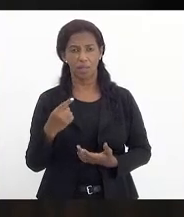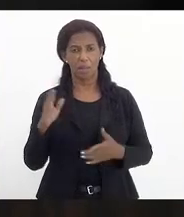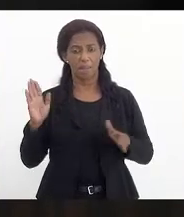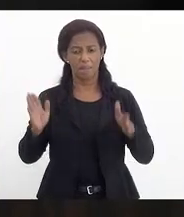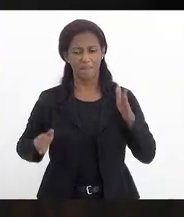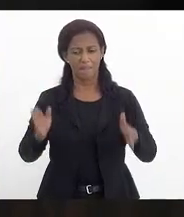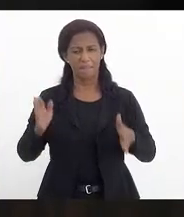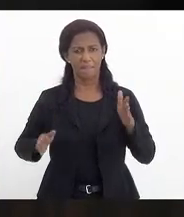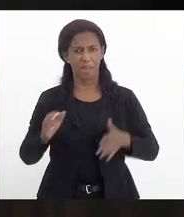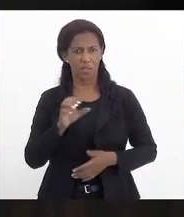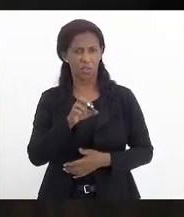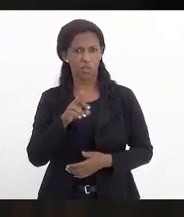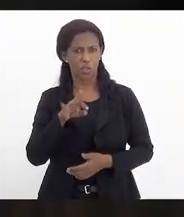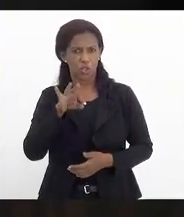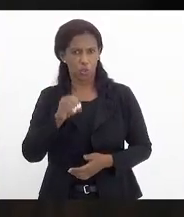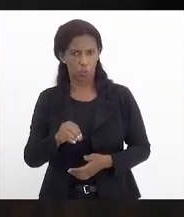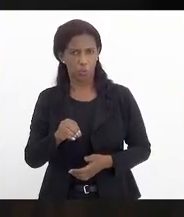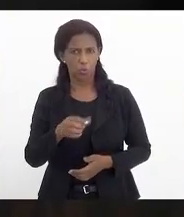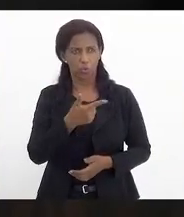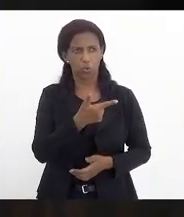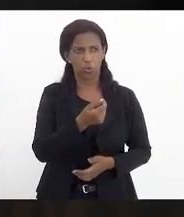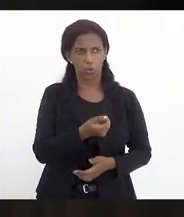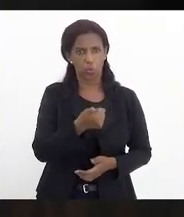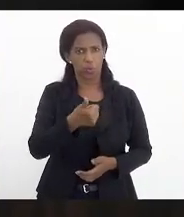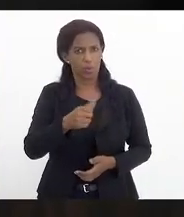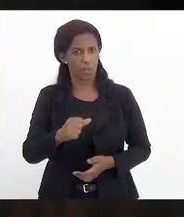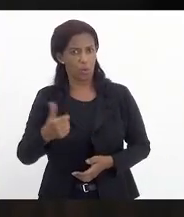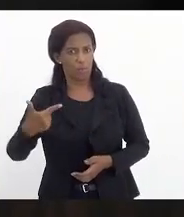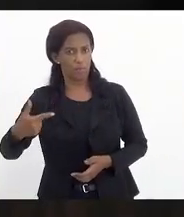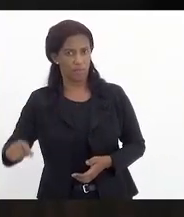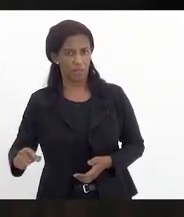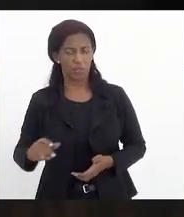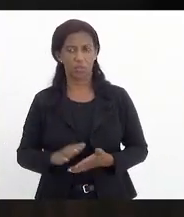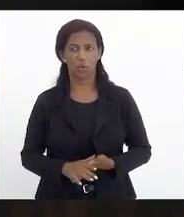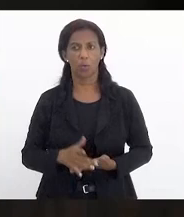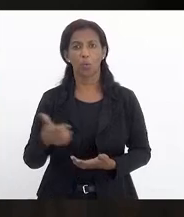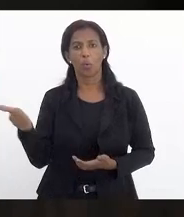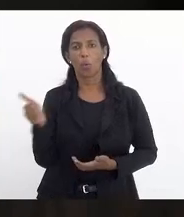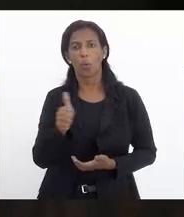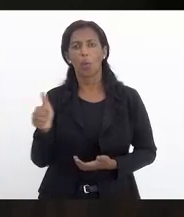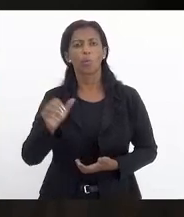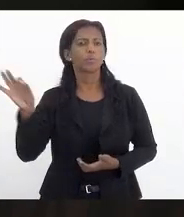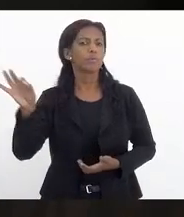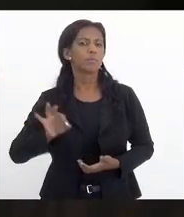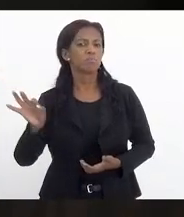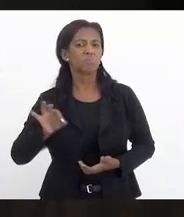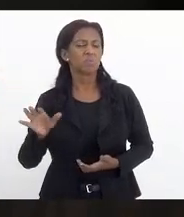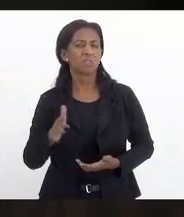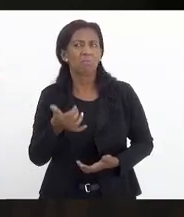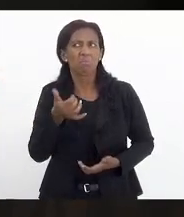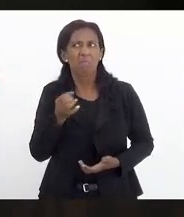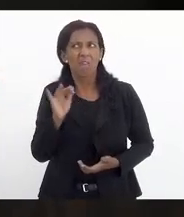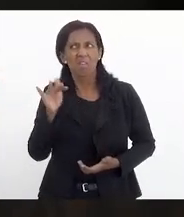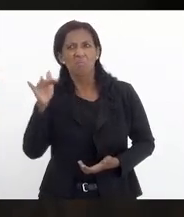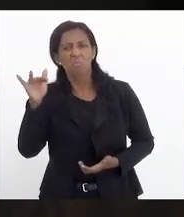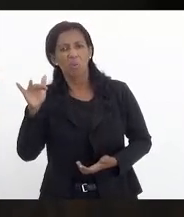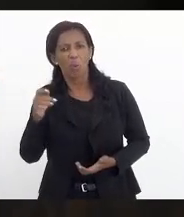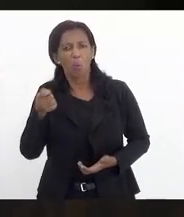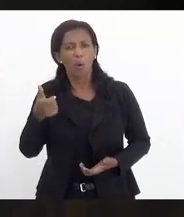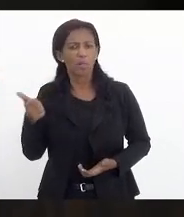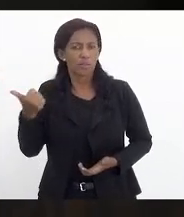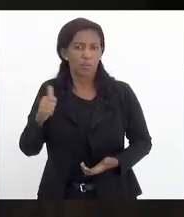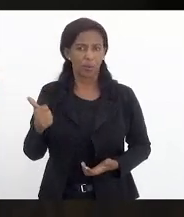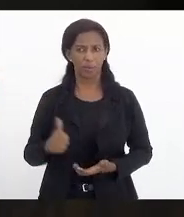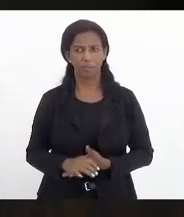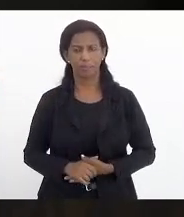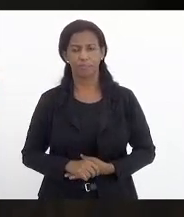pessoal, 18, 19 e 20, média de corte, 11%, 10 e alguma coisa, quase 11. Eles estão